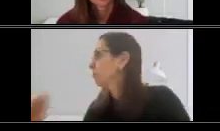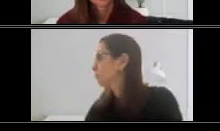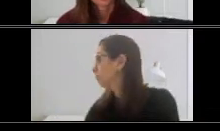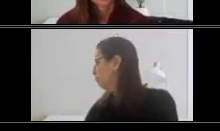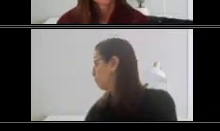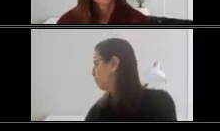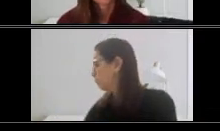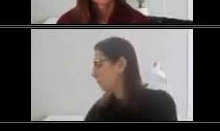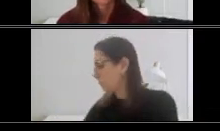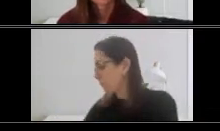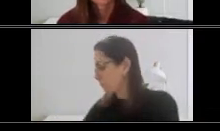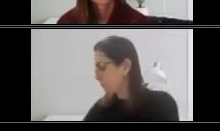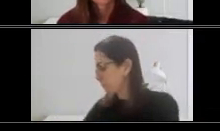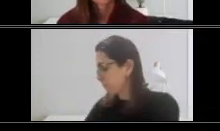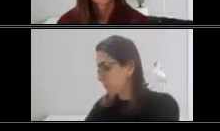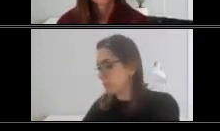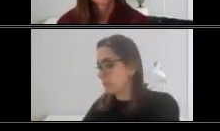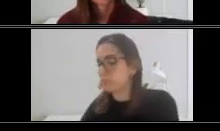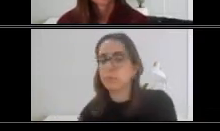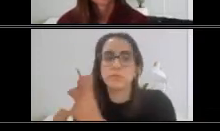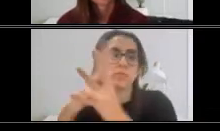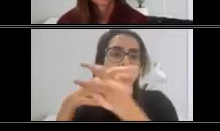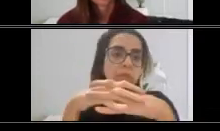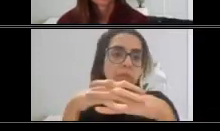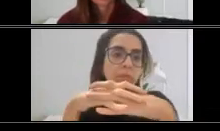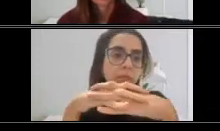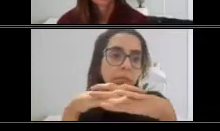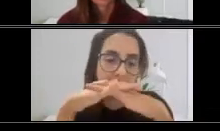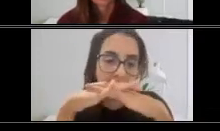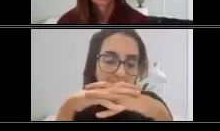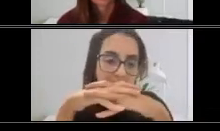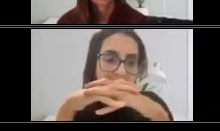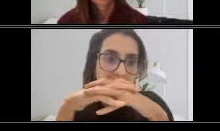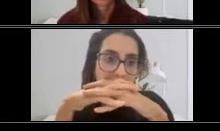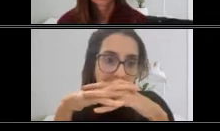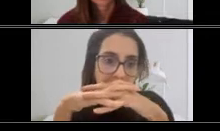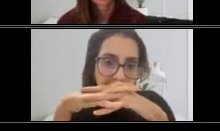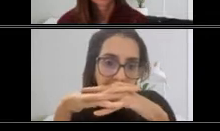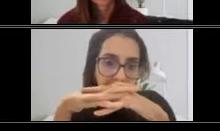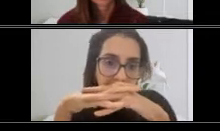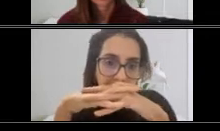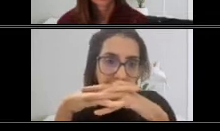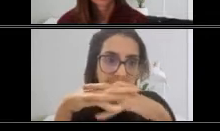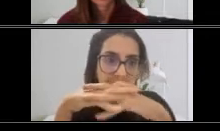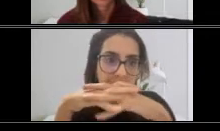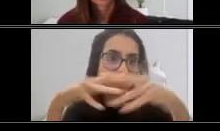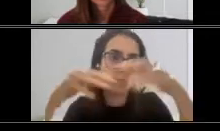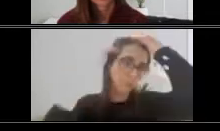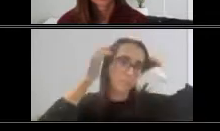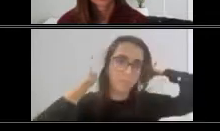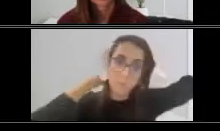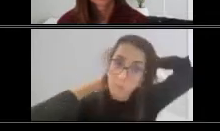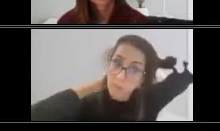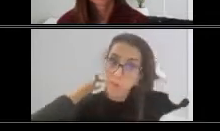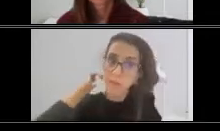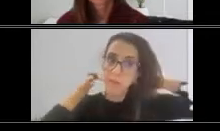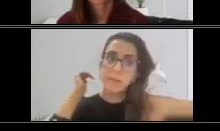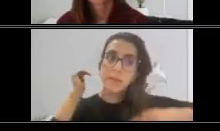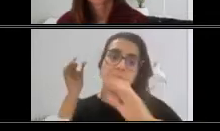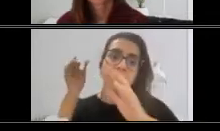diagnóstico menor do que a real necessidade. E só 13%